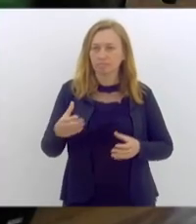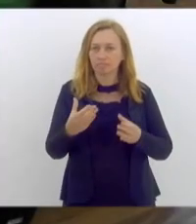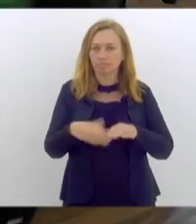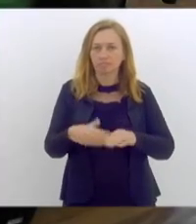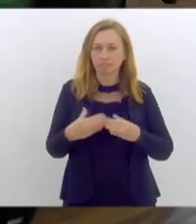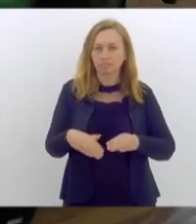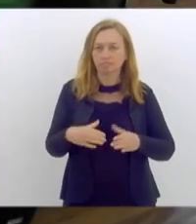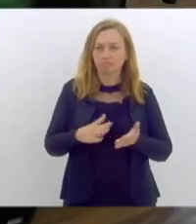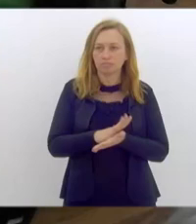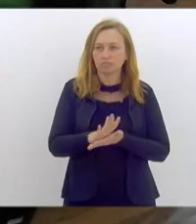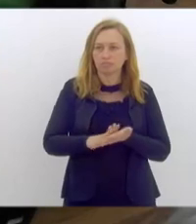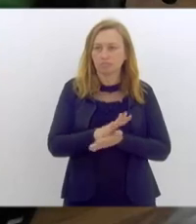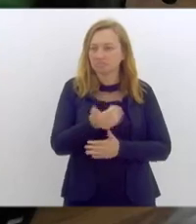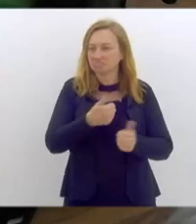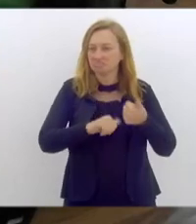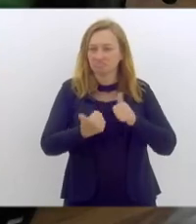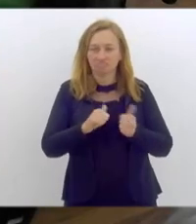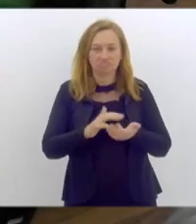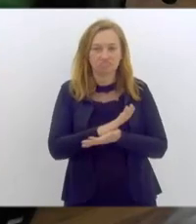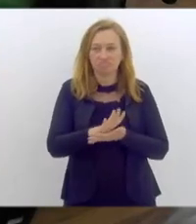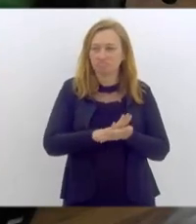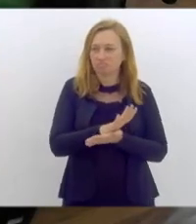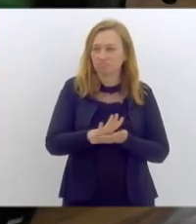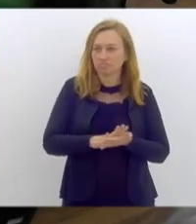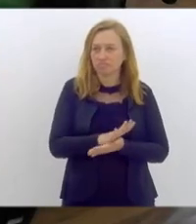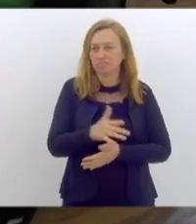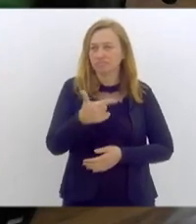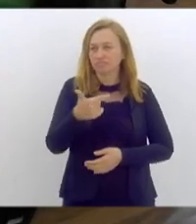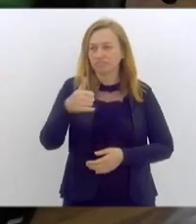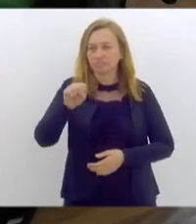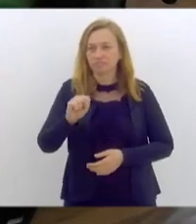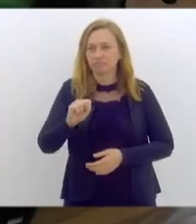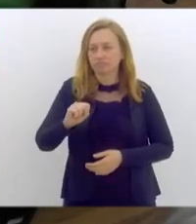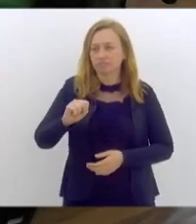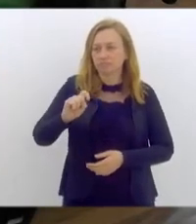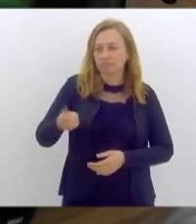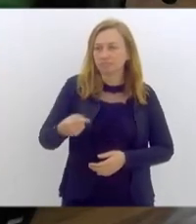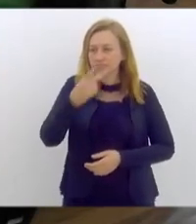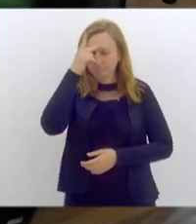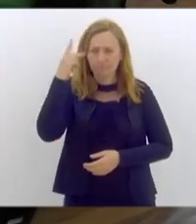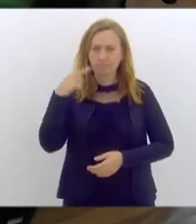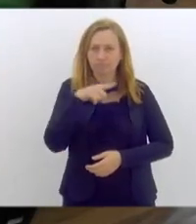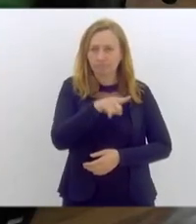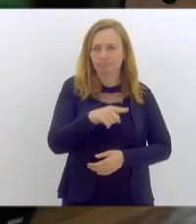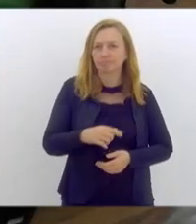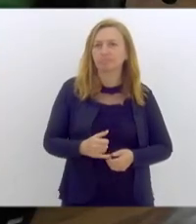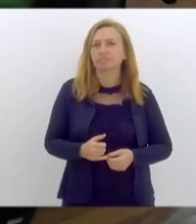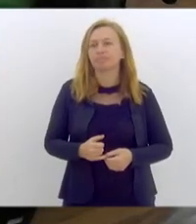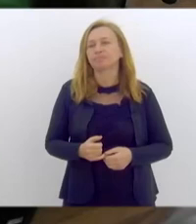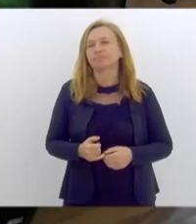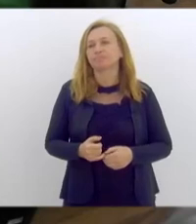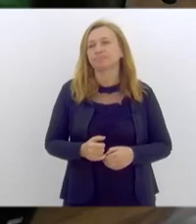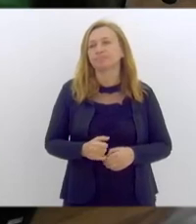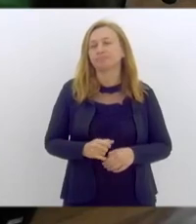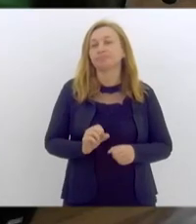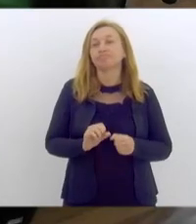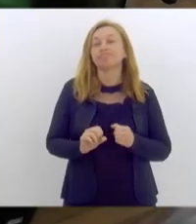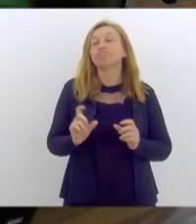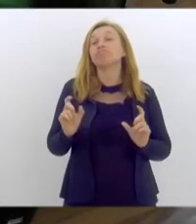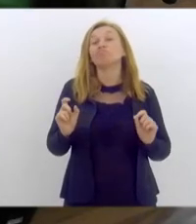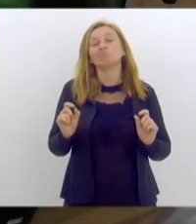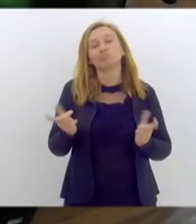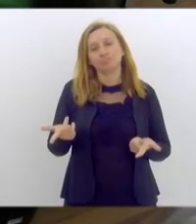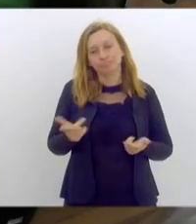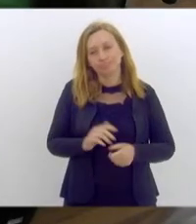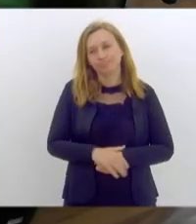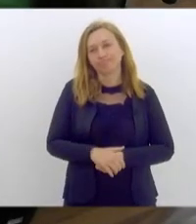estatística Esvaziar de botar 28 mil pessoas para fazer o que que a